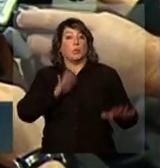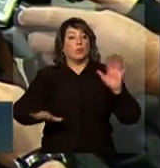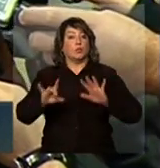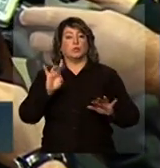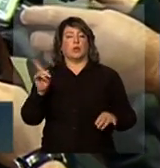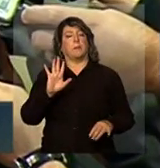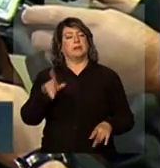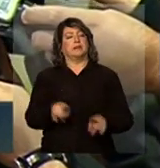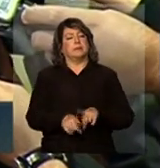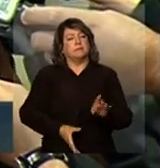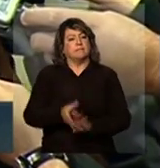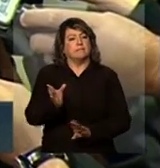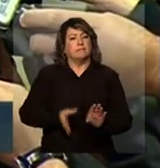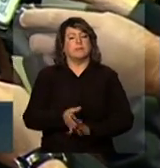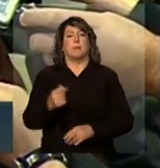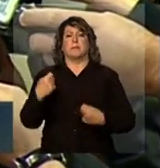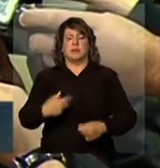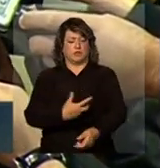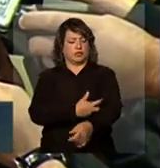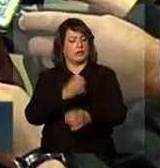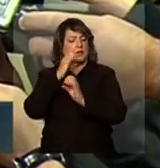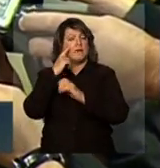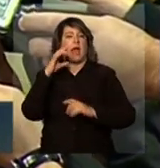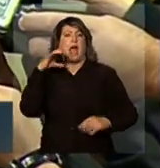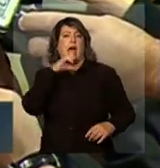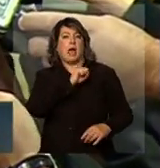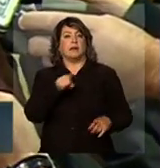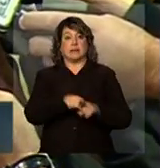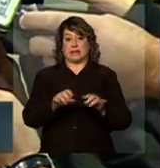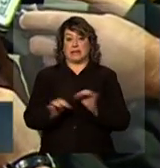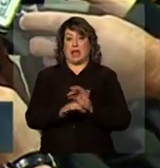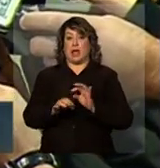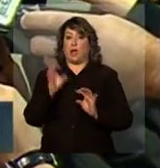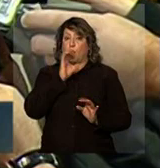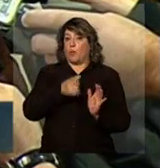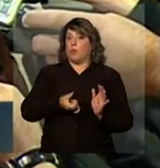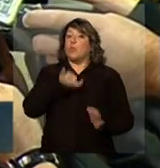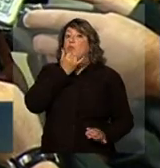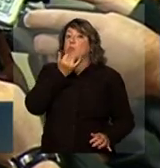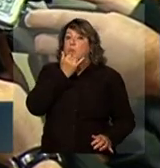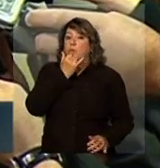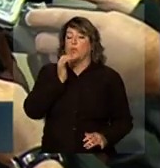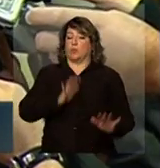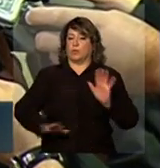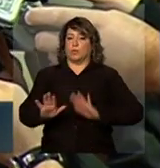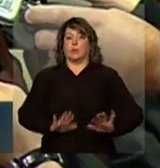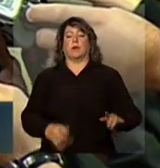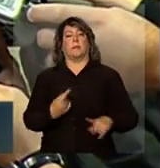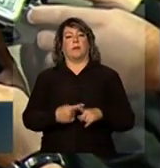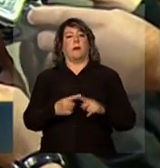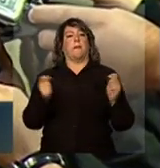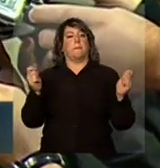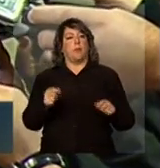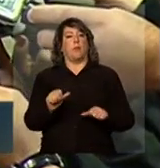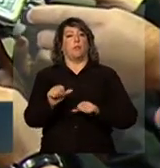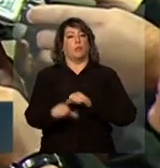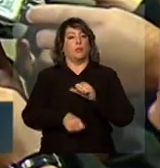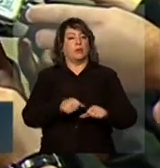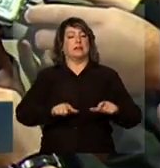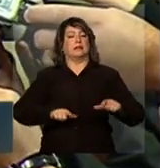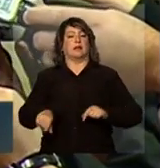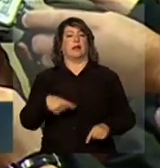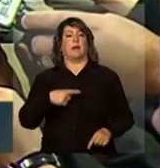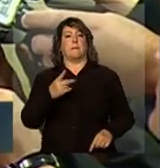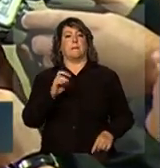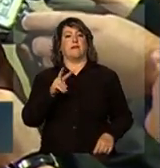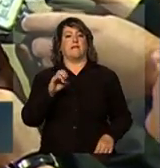orientando em relação à necessidade do teste rápido tratamento precoce nós temos capacidade de inverter o jogo trabalhar com a prevenção seja